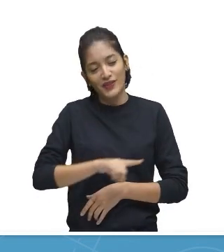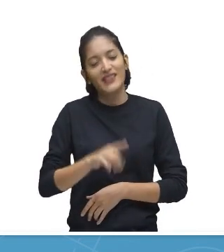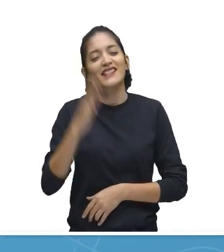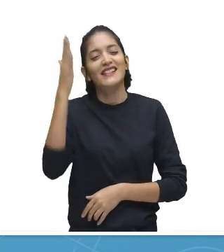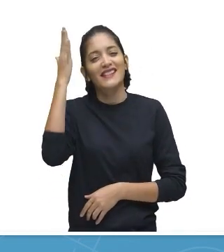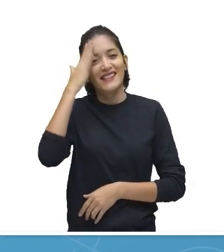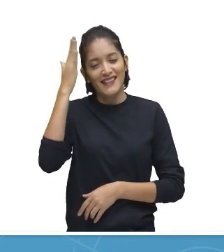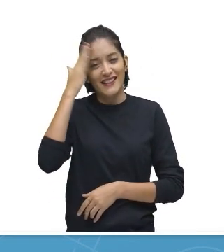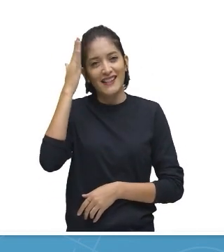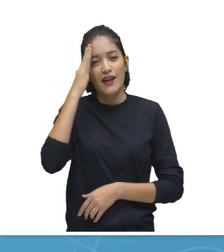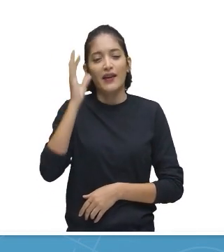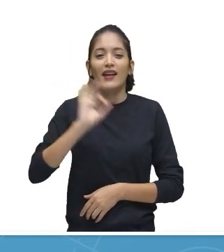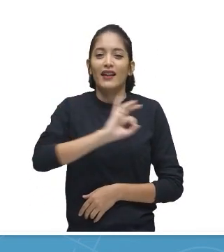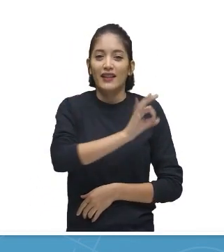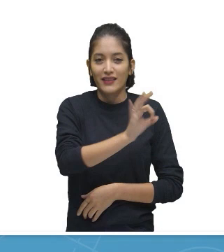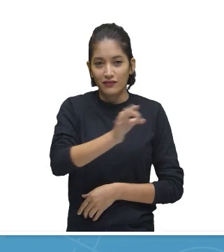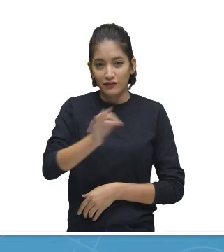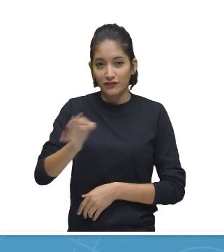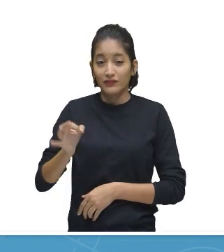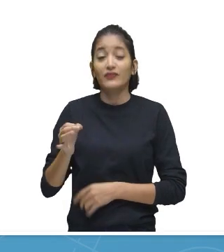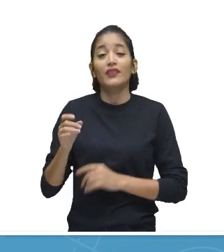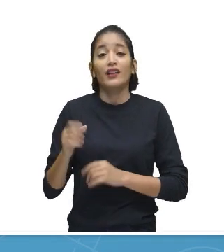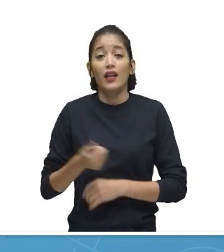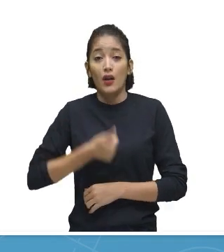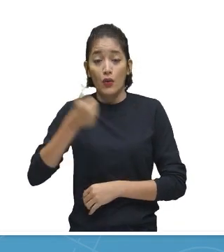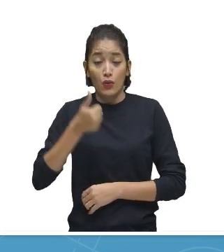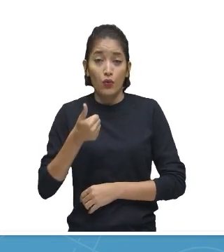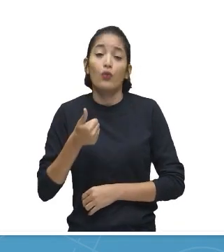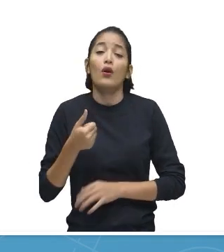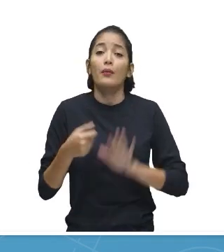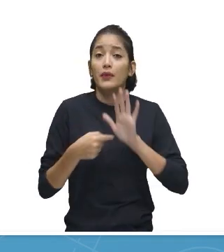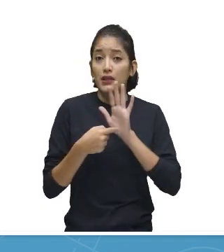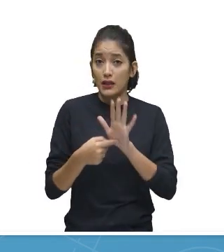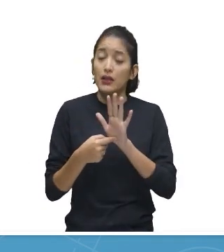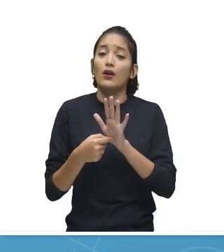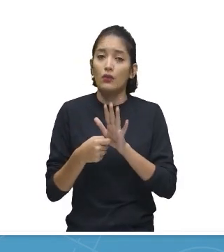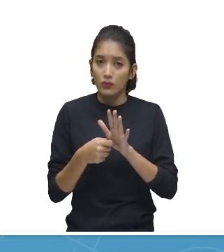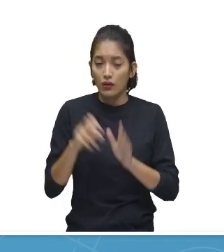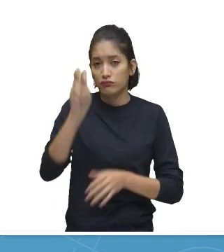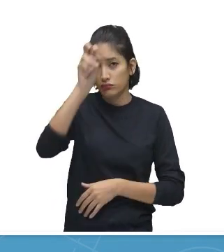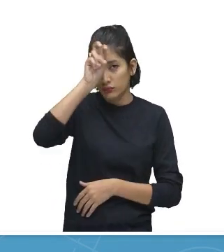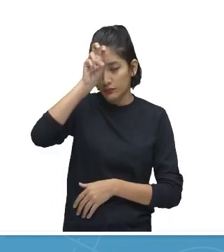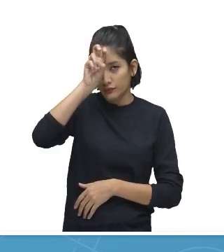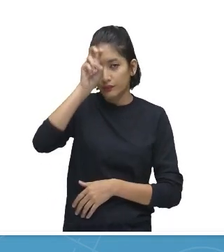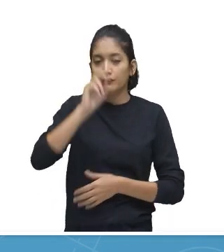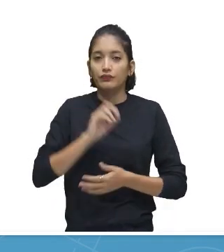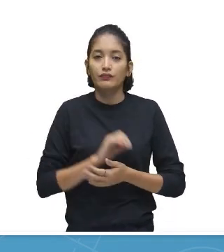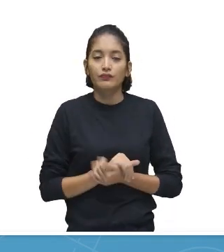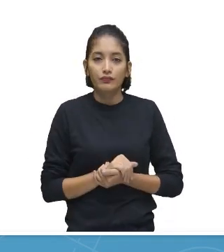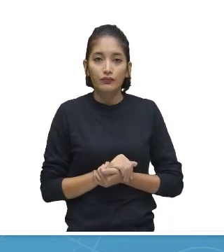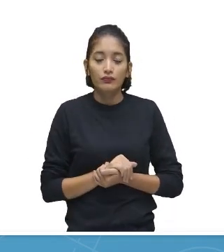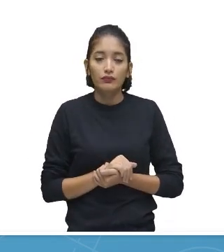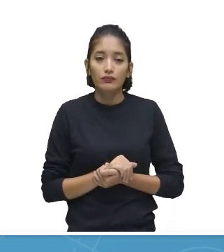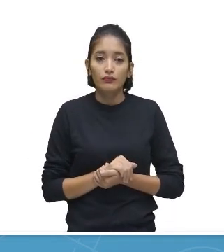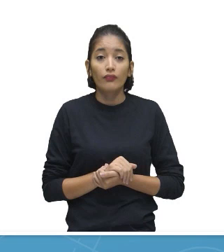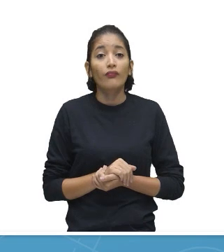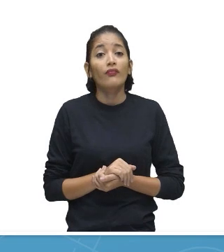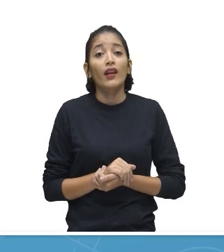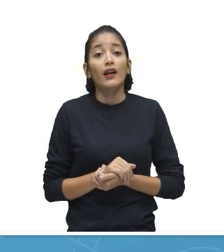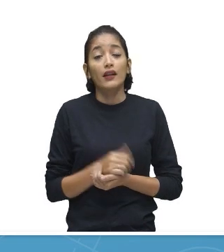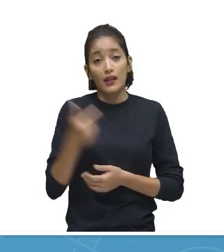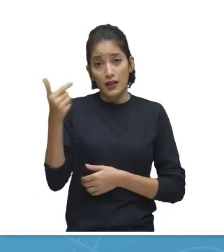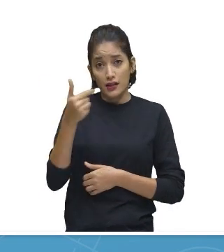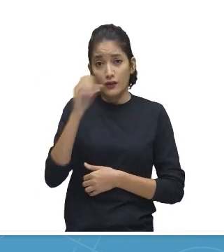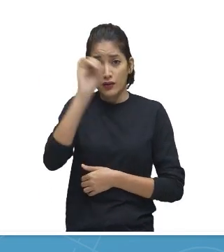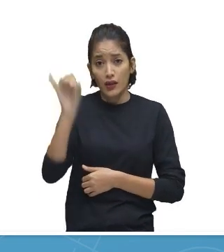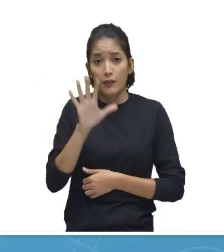sabidos, acertaram, né, que a imagem 1 era uma representação da civilização egípcia e a imagem 2